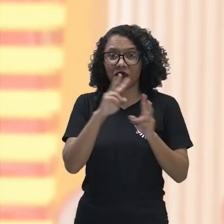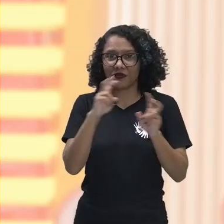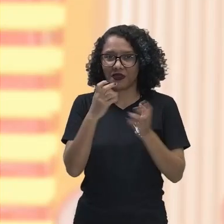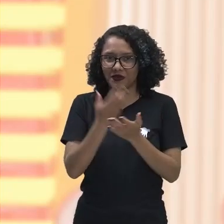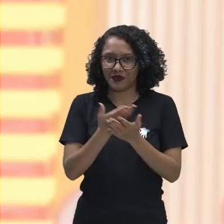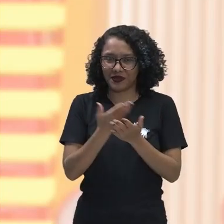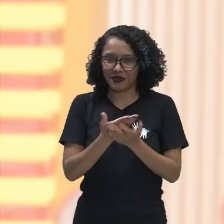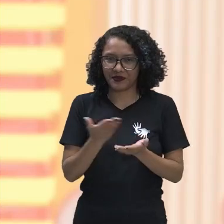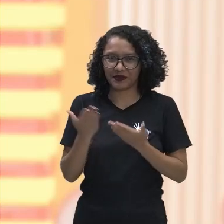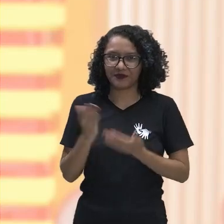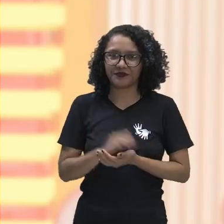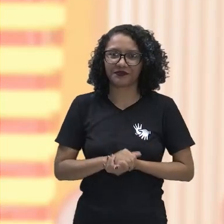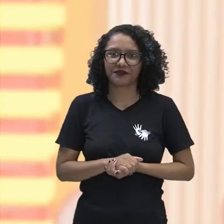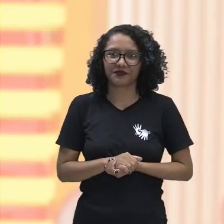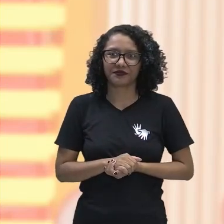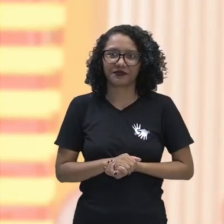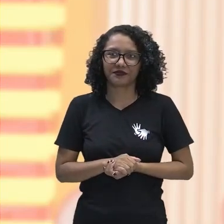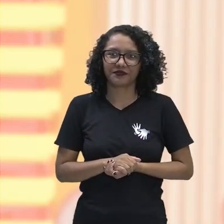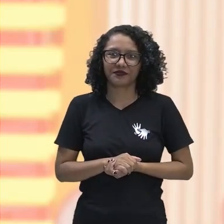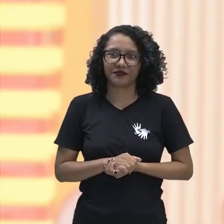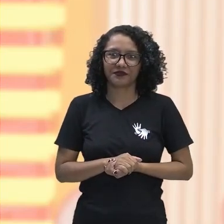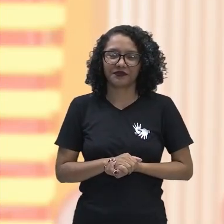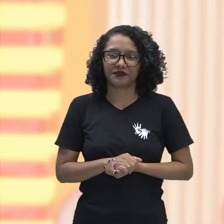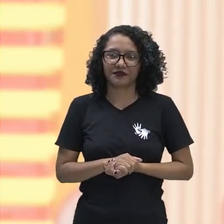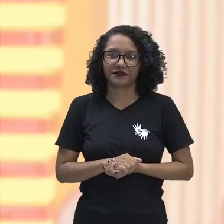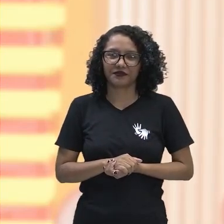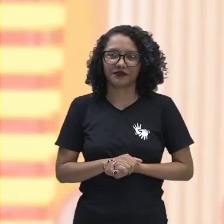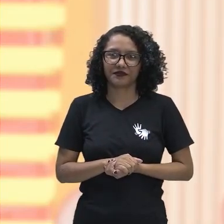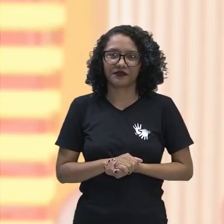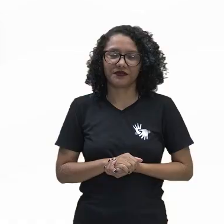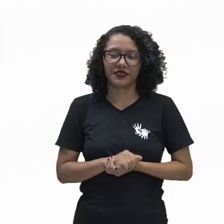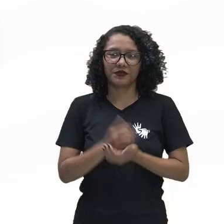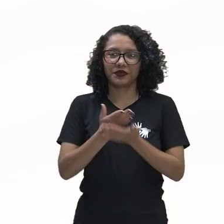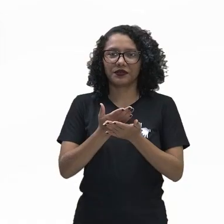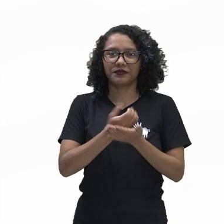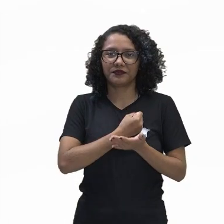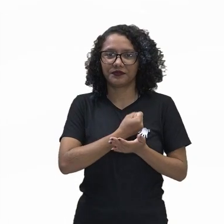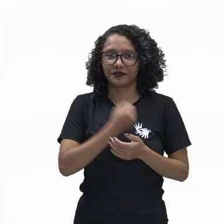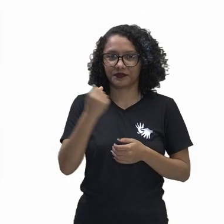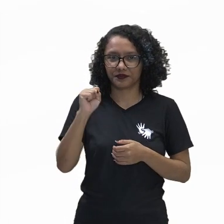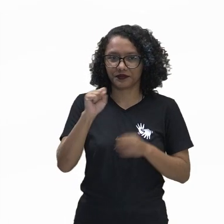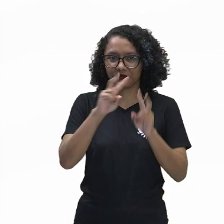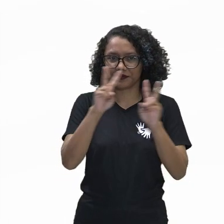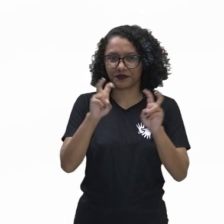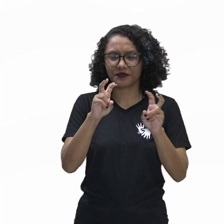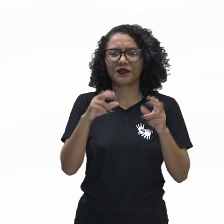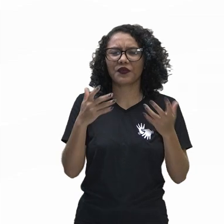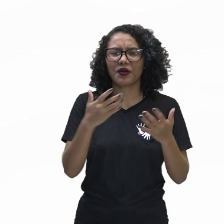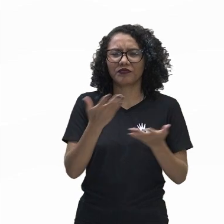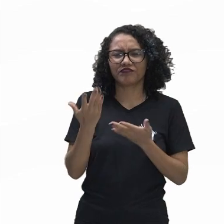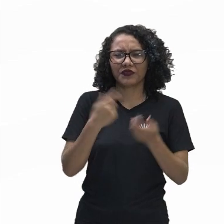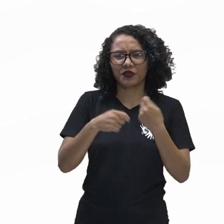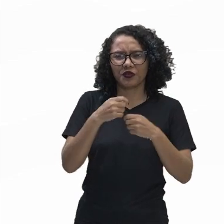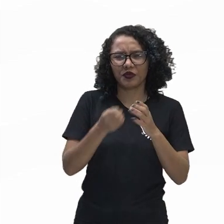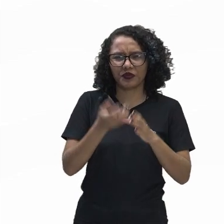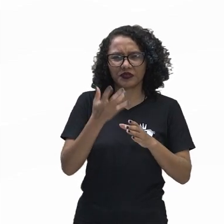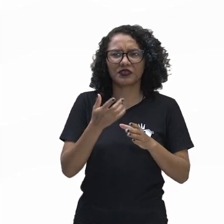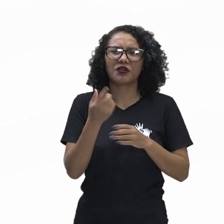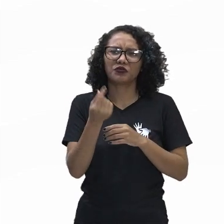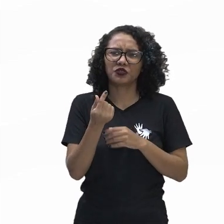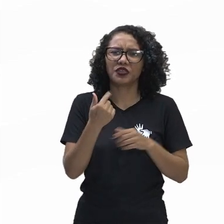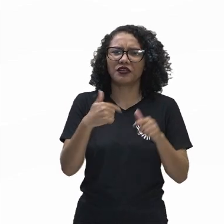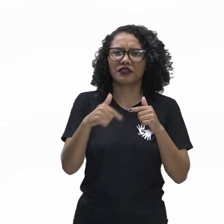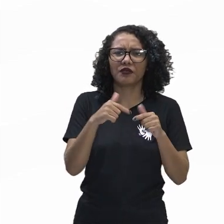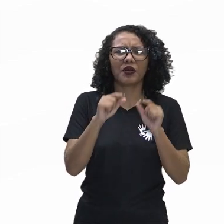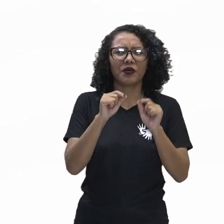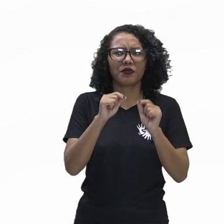objeto de conhecimento. Aula de número 8 tem como objeto de conhecimento economia, produção, capital